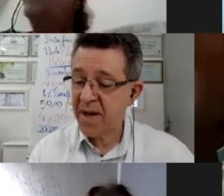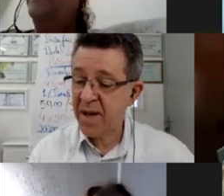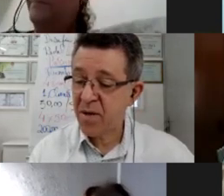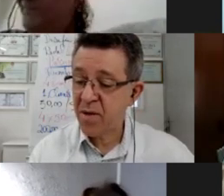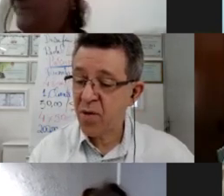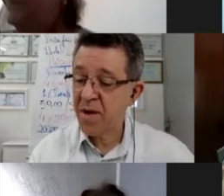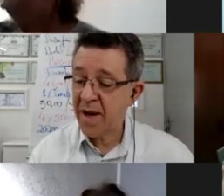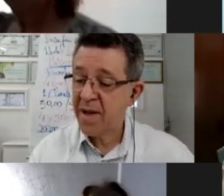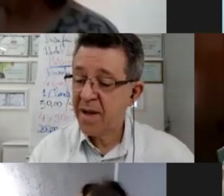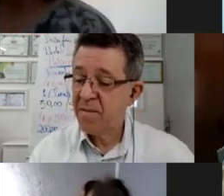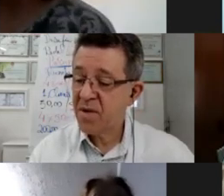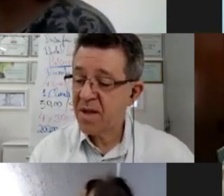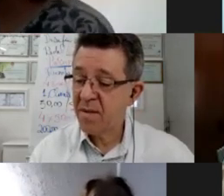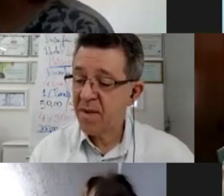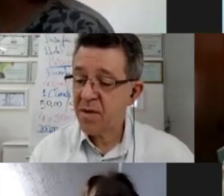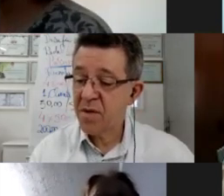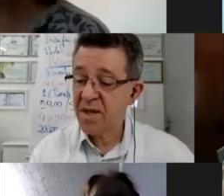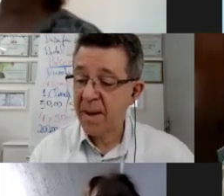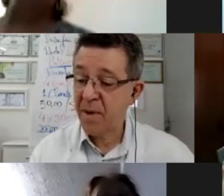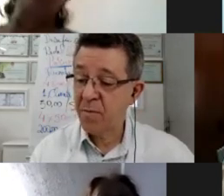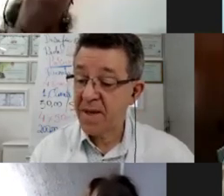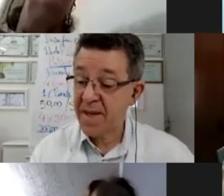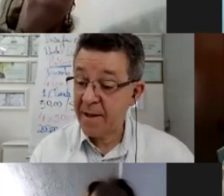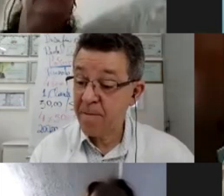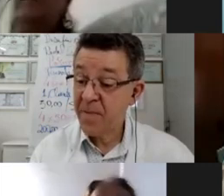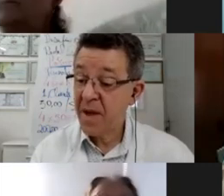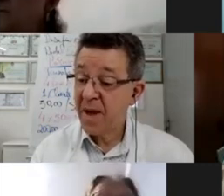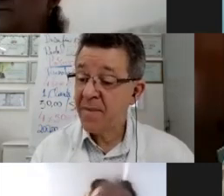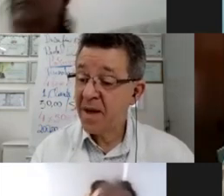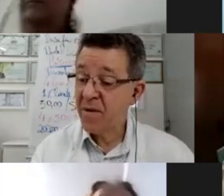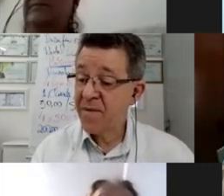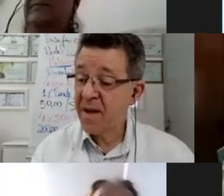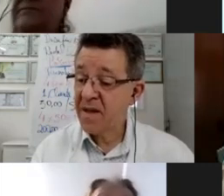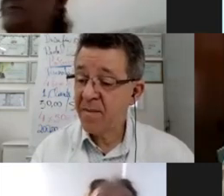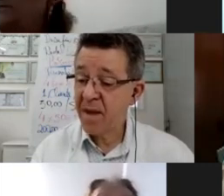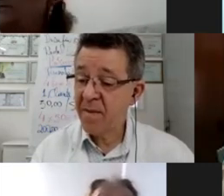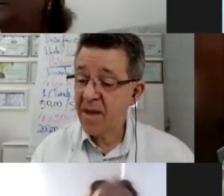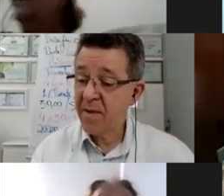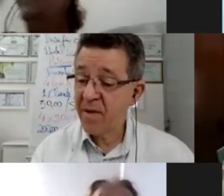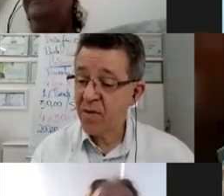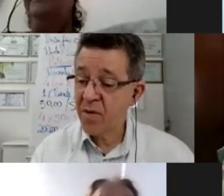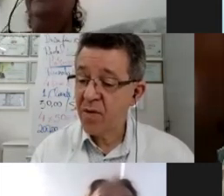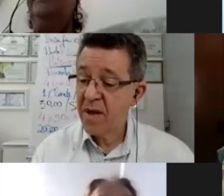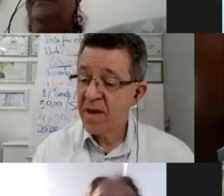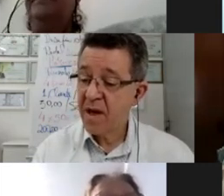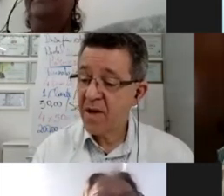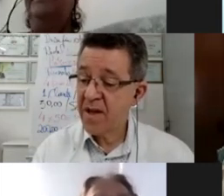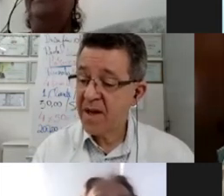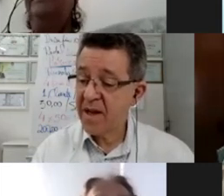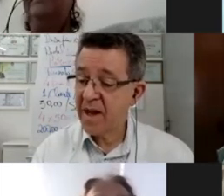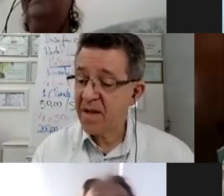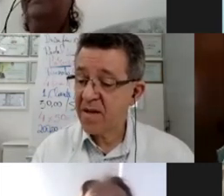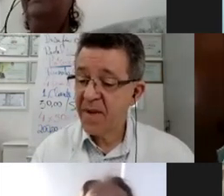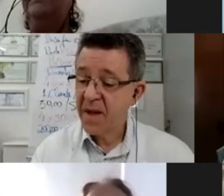coragem para retornar meus atendimentos no sábado passado. A minha confiança em mim mesma voltou e eu